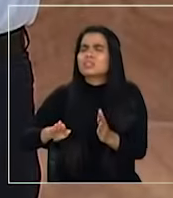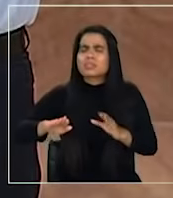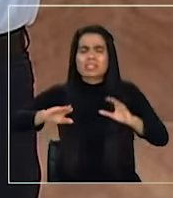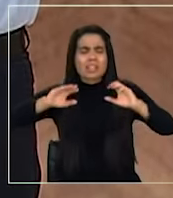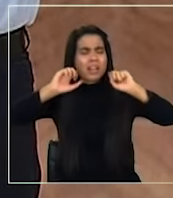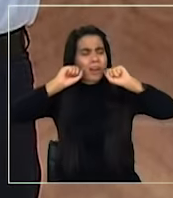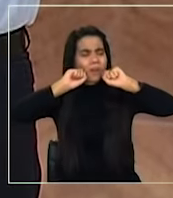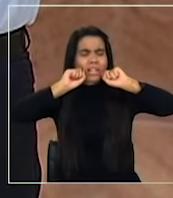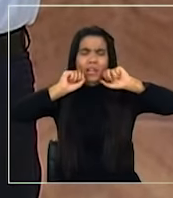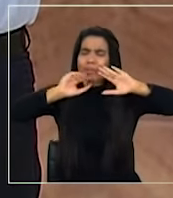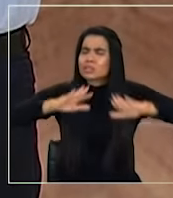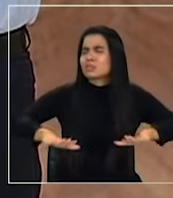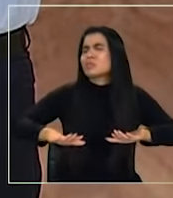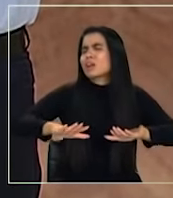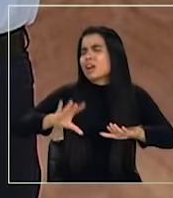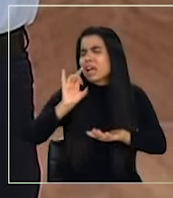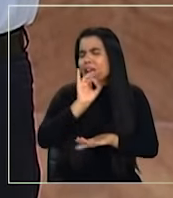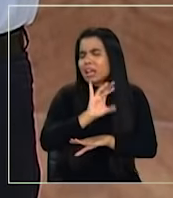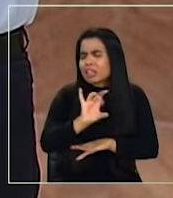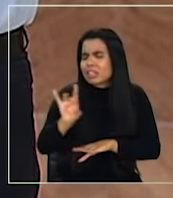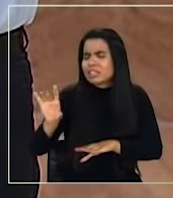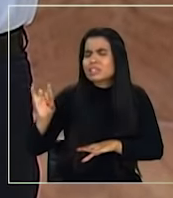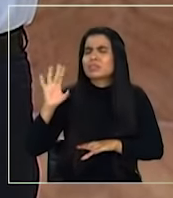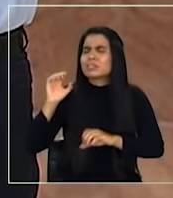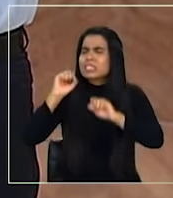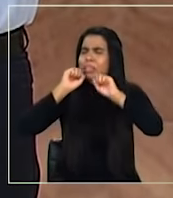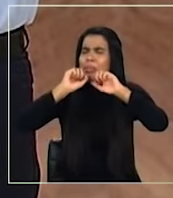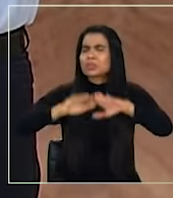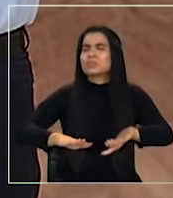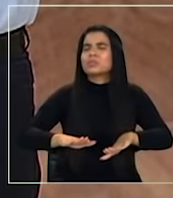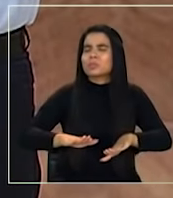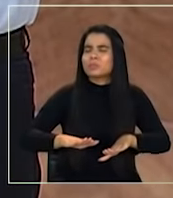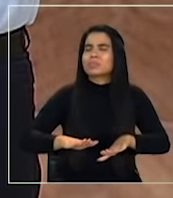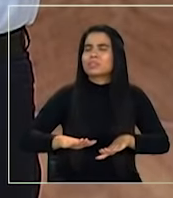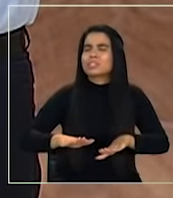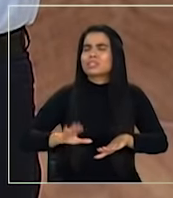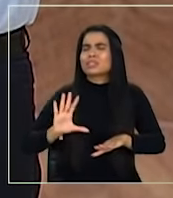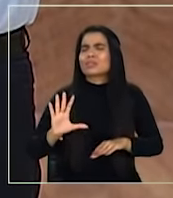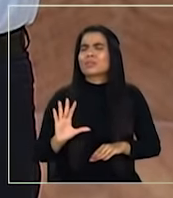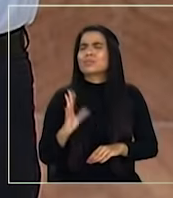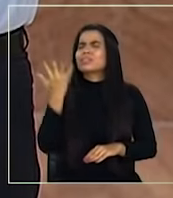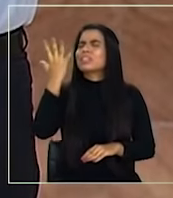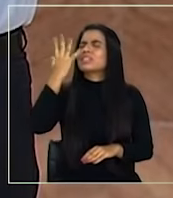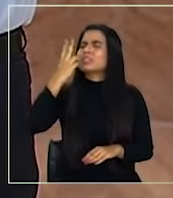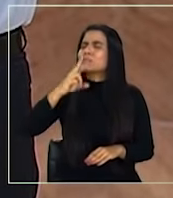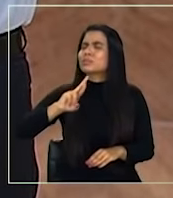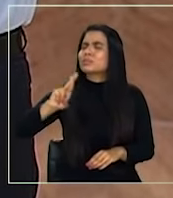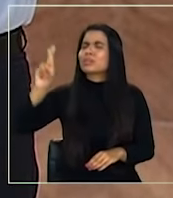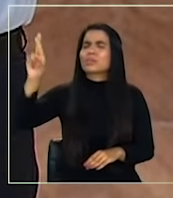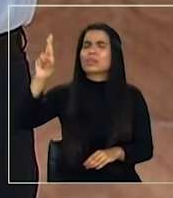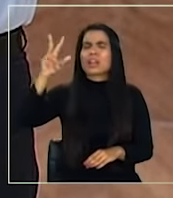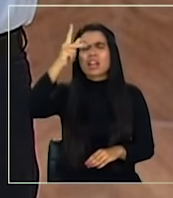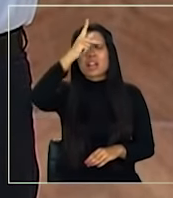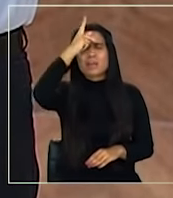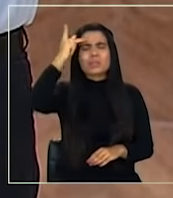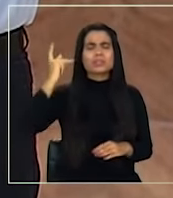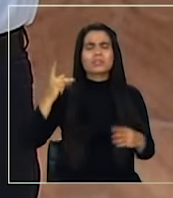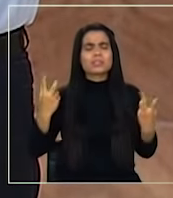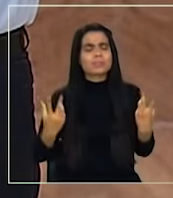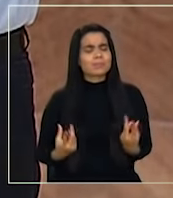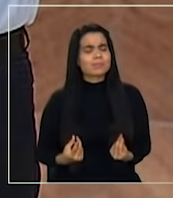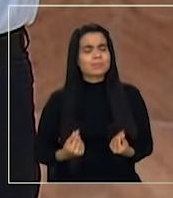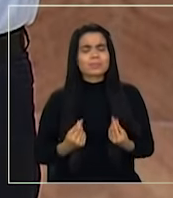céus e abençoarei com bênçãos sem medidas. Que isso aconteça, Senhor, essa pessoa seja